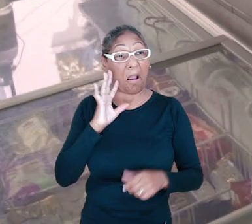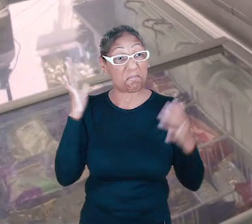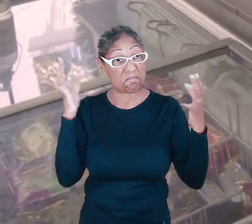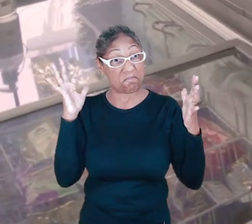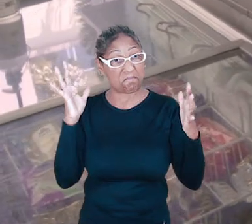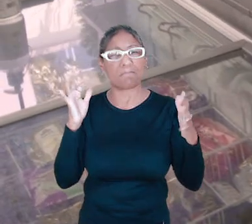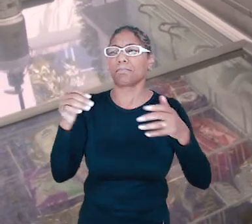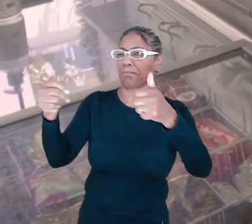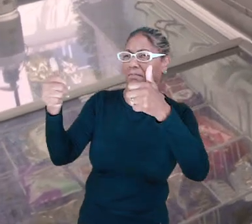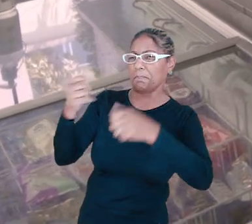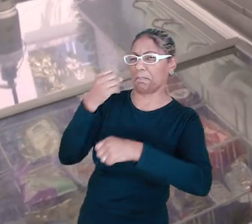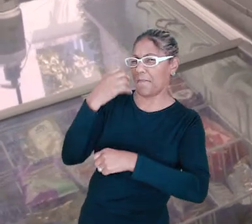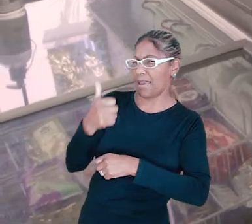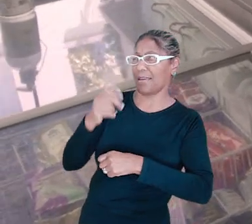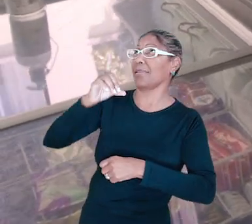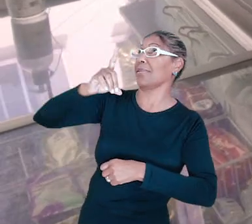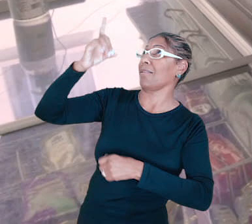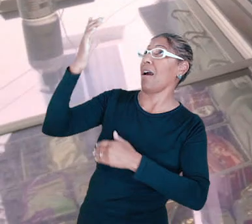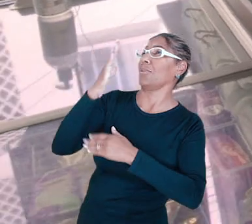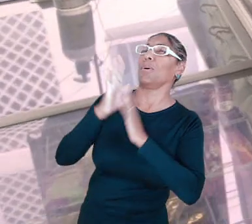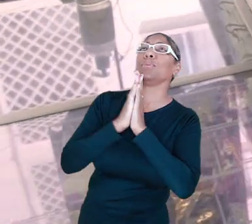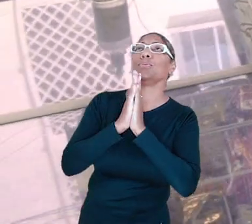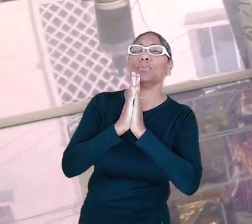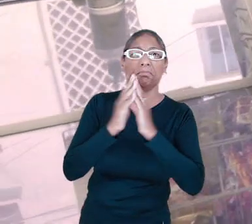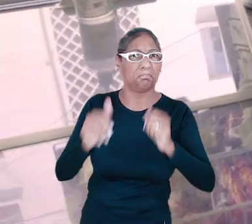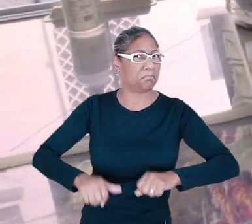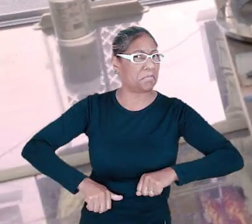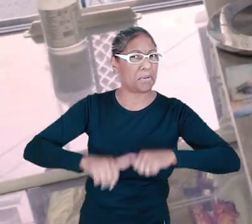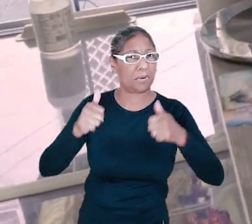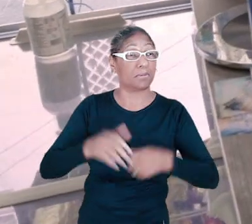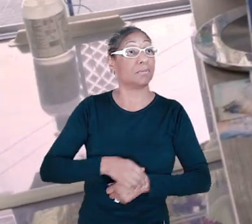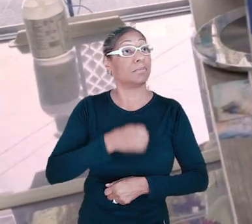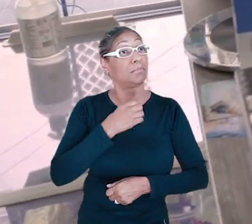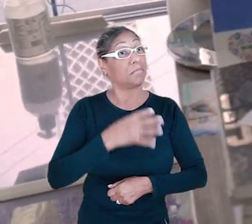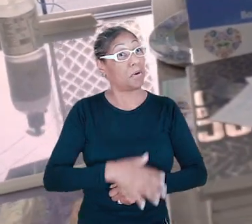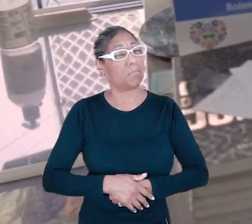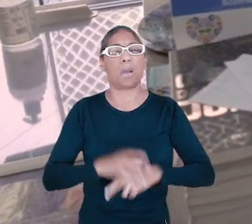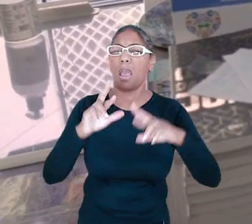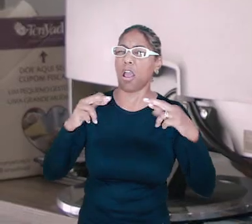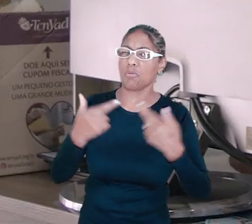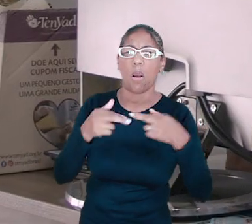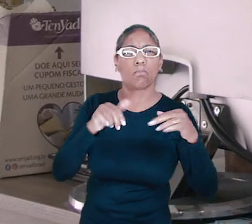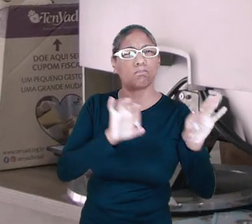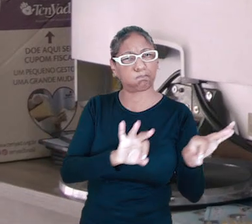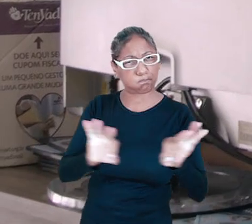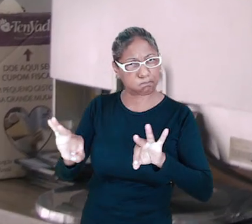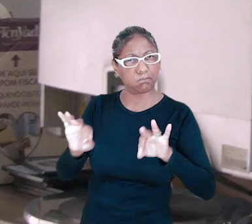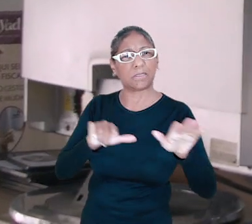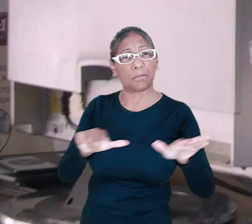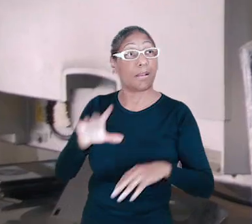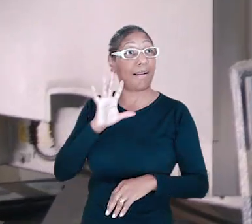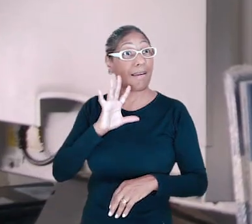legal. Tá indo bem, graças a Deus. A gente já tá dando uma estruturada melhor, né? Que bom. Estamos fazendo reuniões semanais